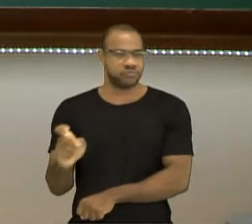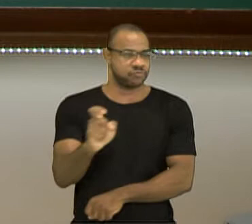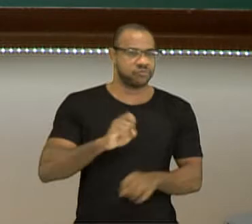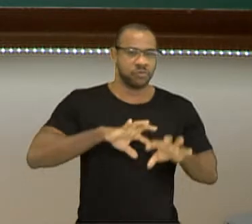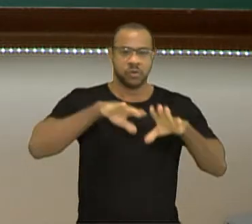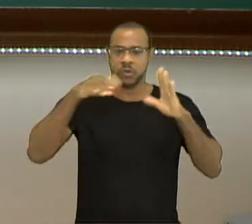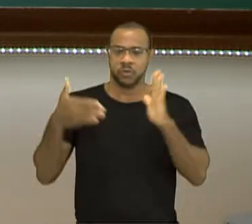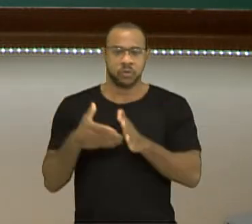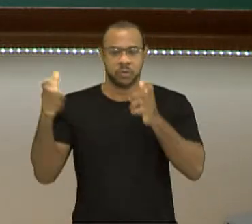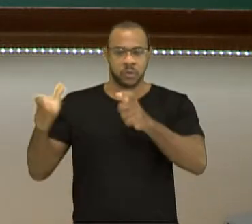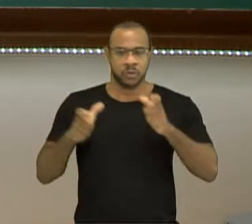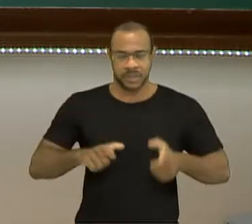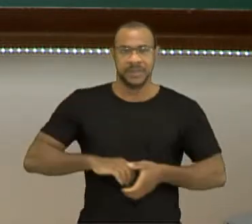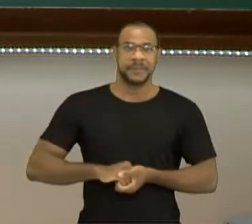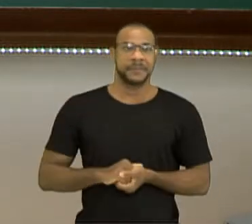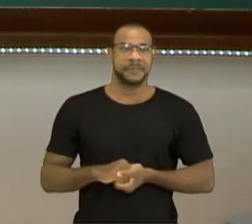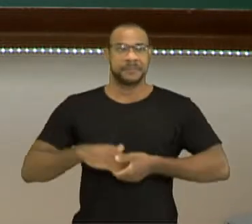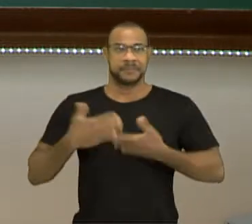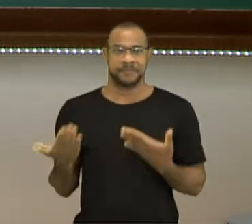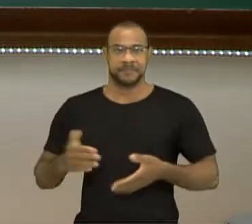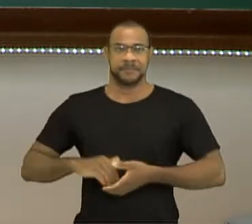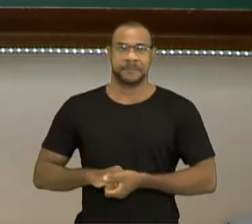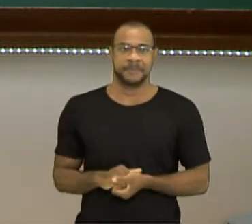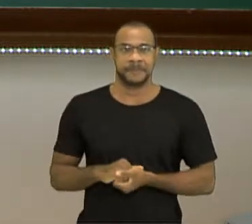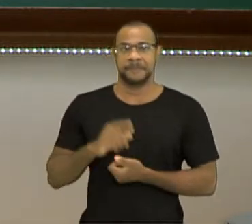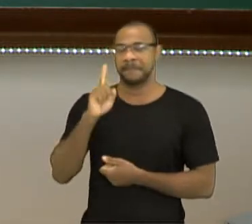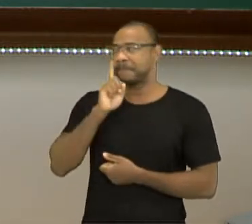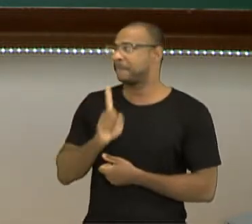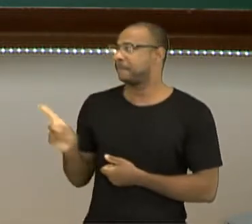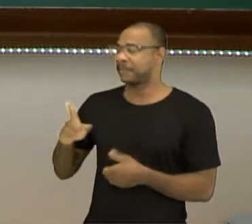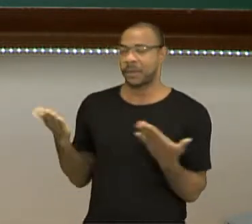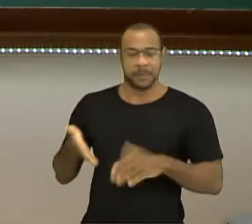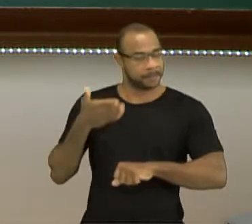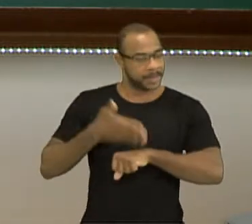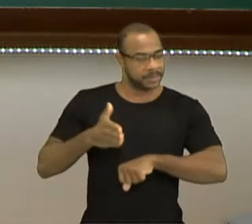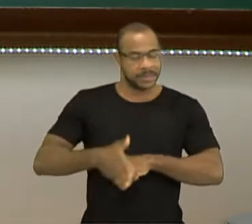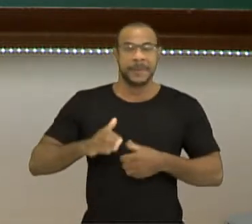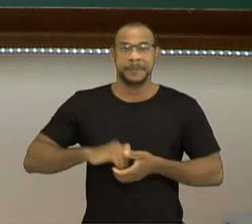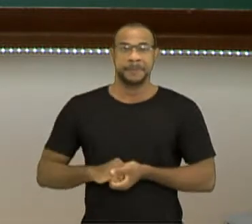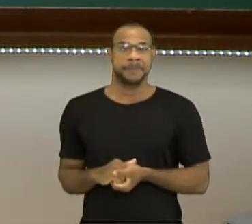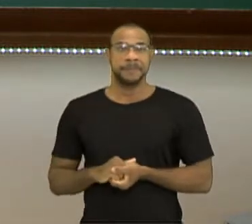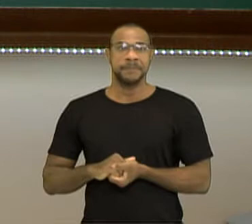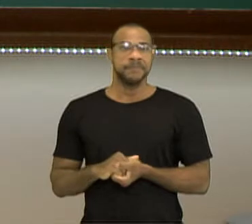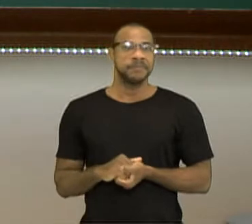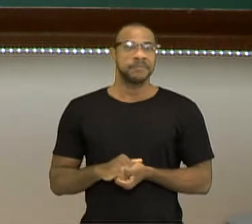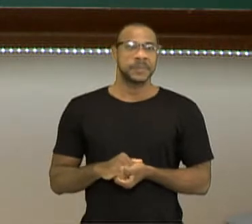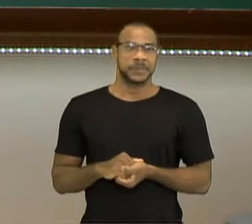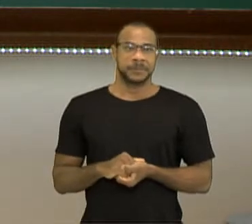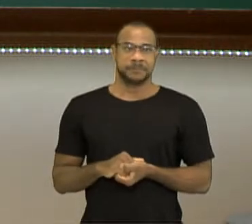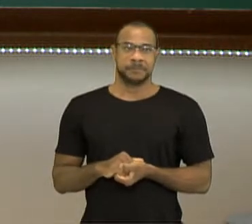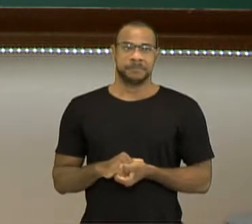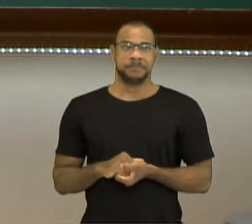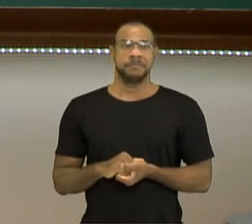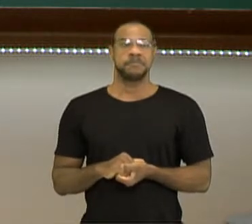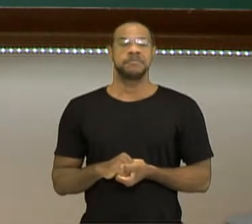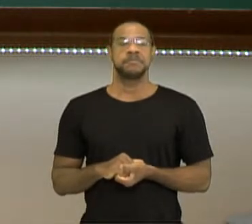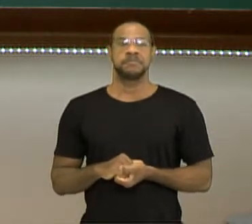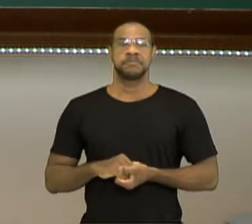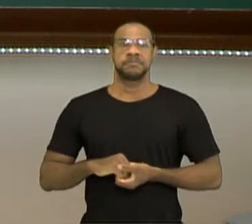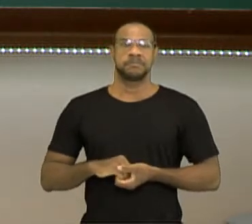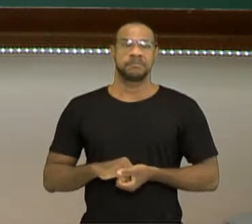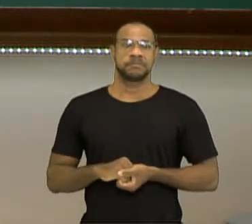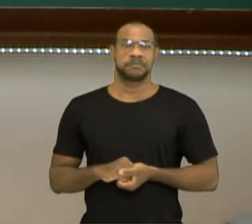translation. Basicamente essa que é a tradução do texto. Agora vamos praticar, tá bom? Reading for